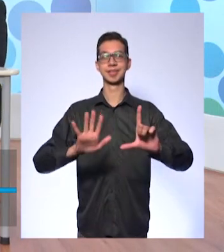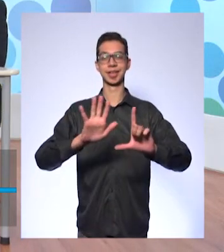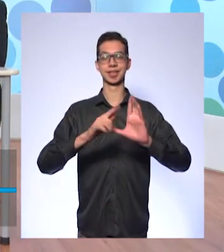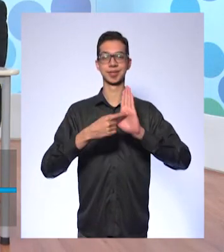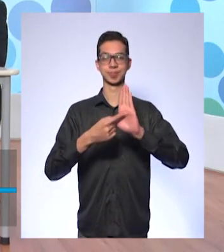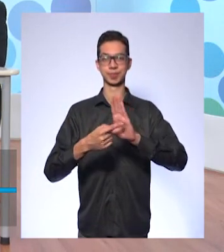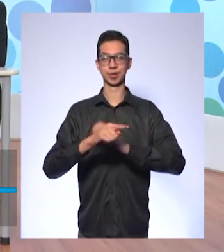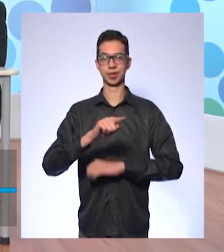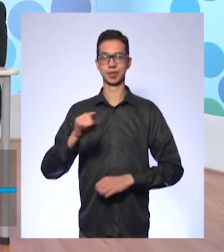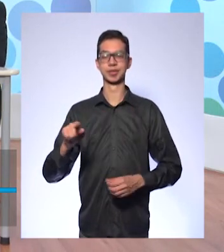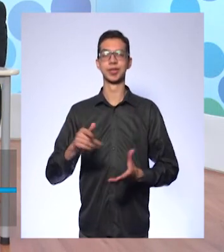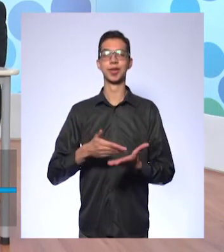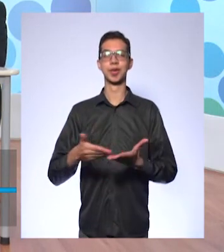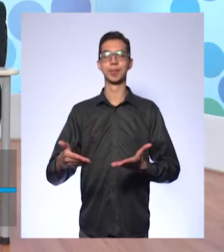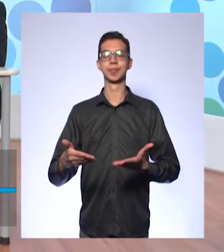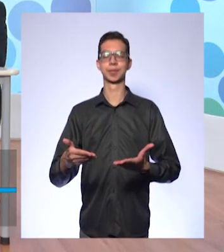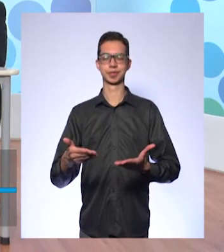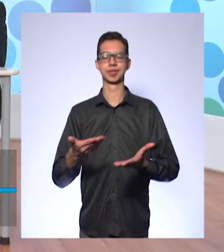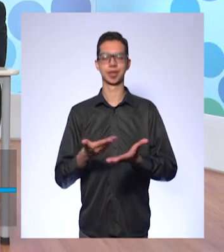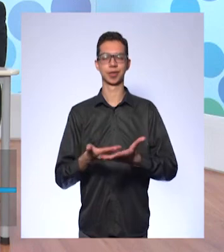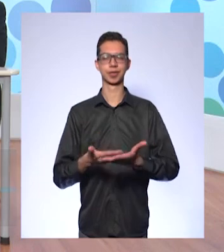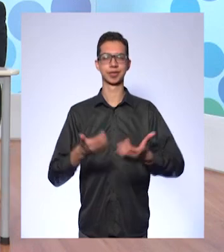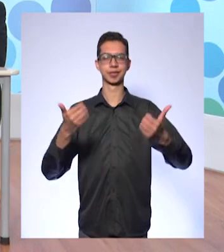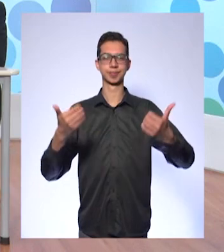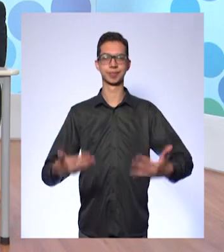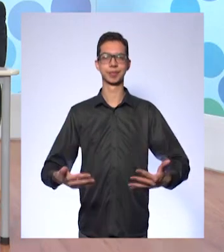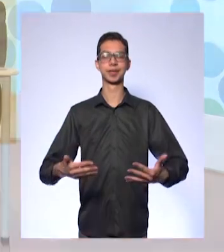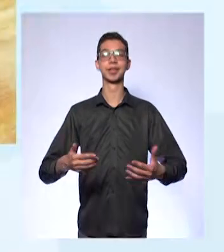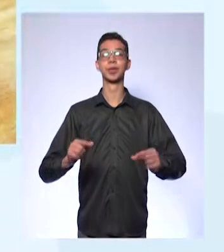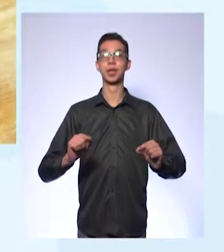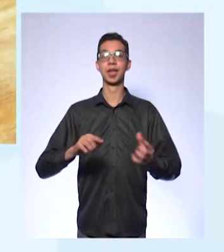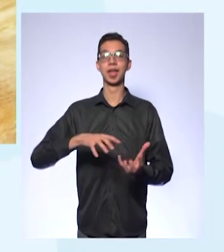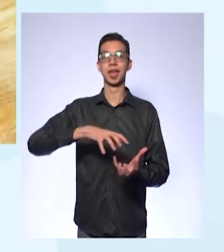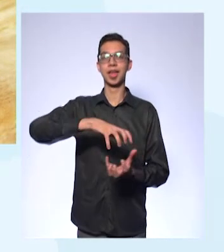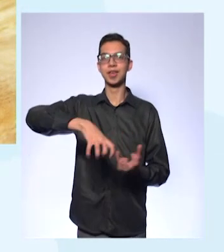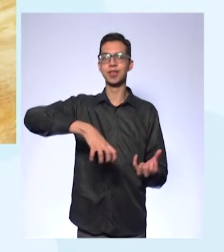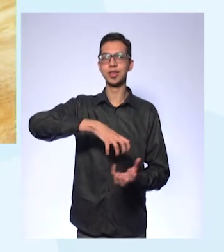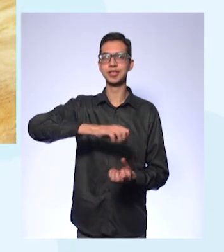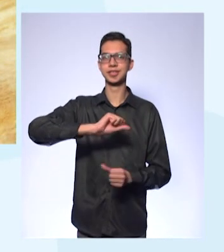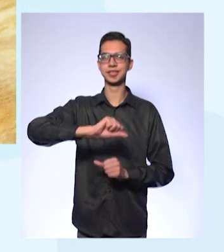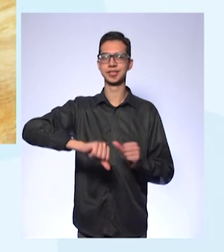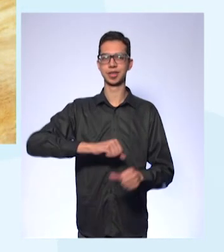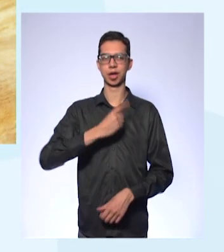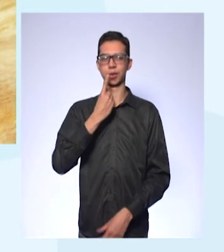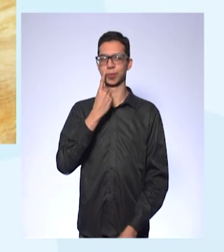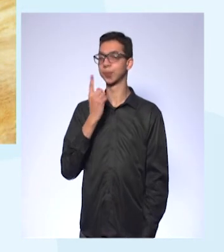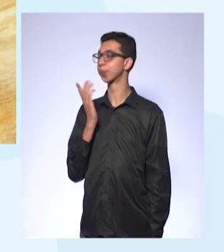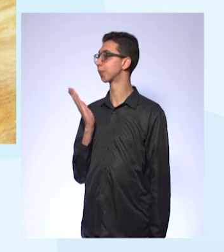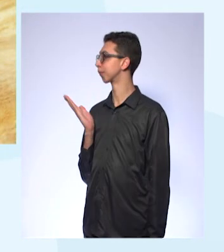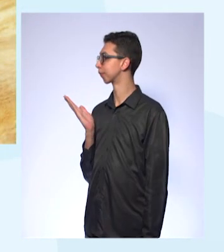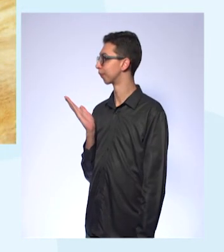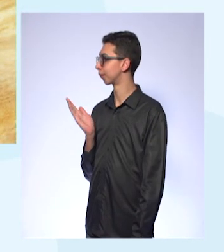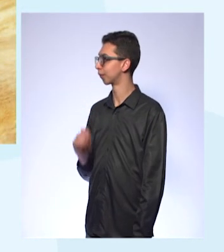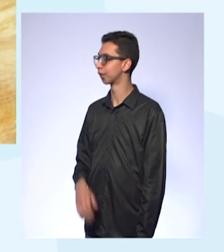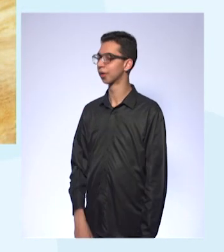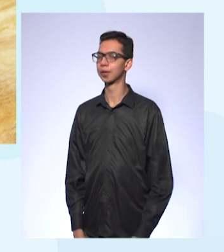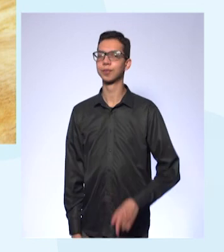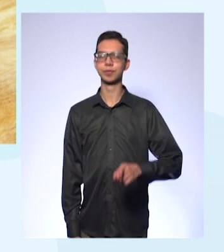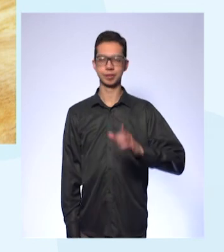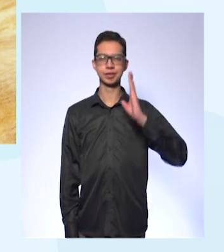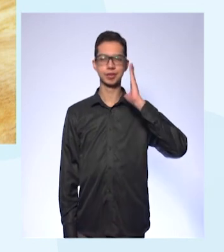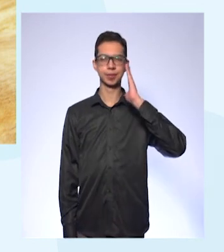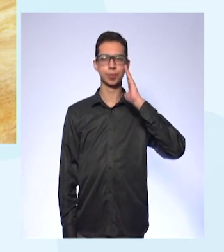nossa aula, para falar dessa revolução de hoje. Na tela para vocês, olha lá, oitavo ano. Você sabe qual é o nome